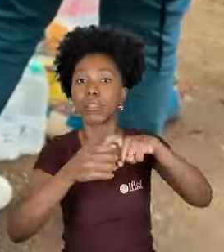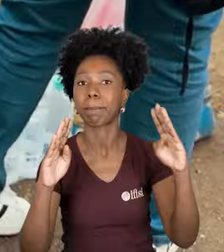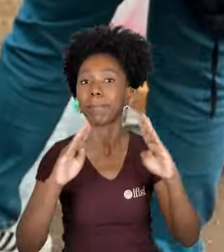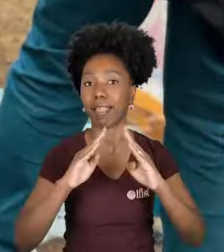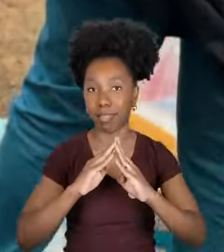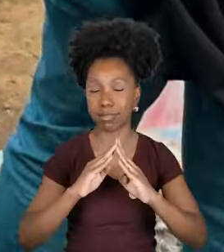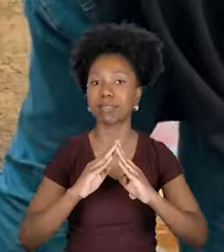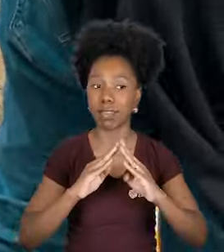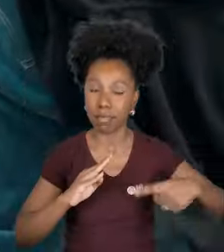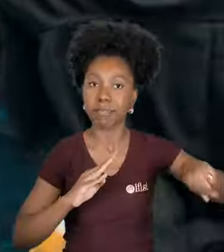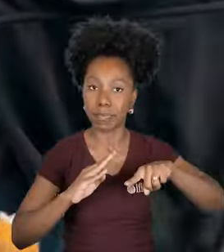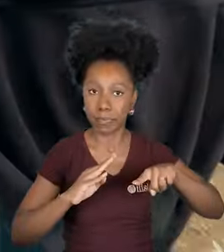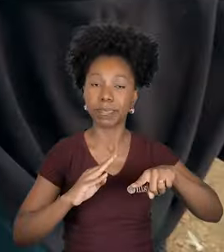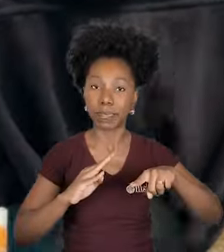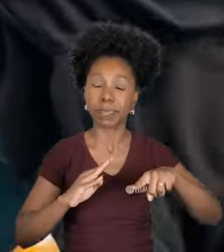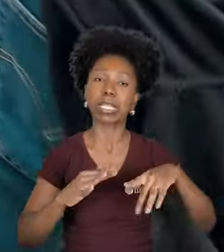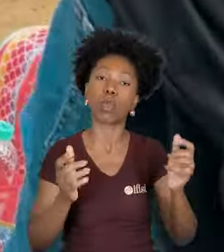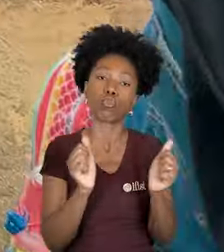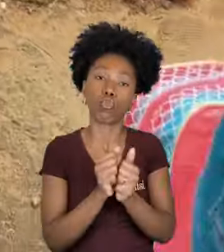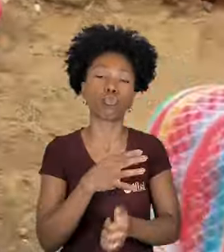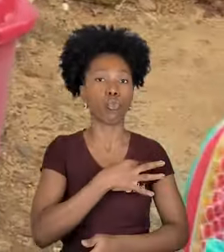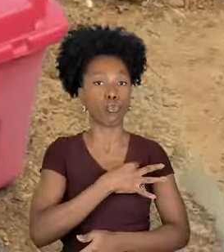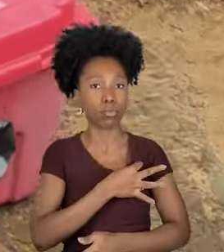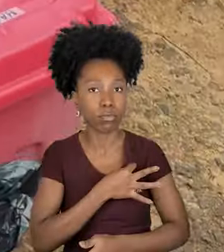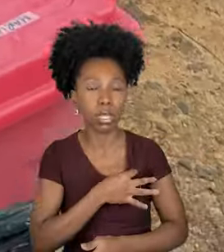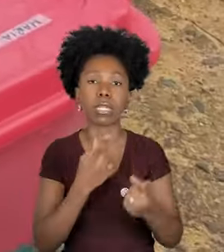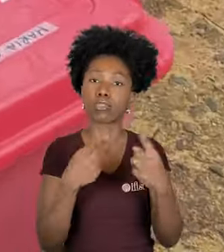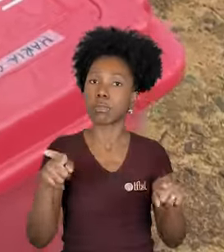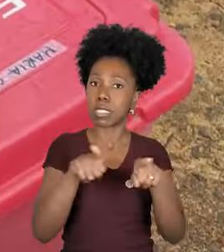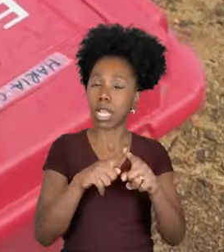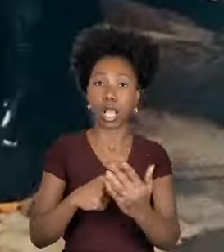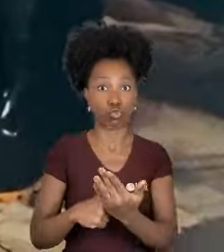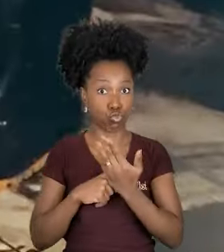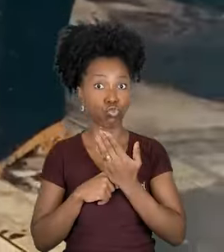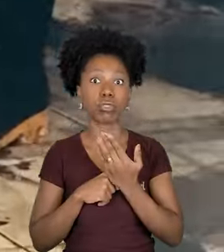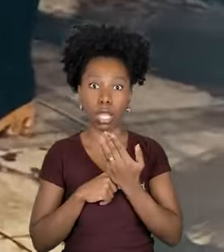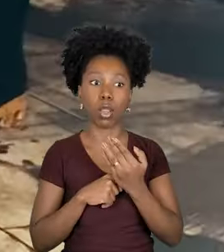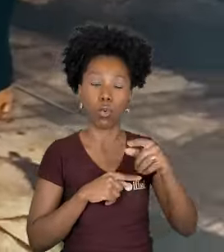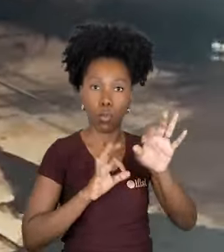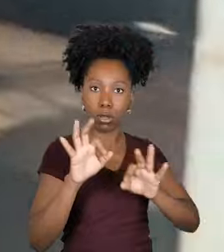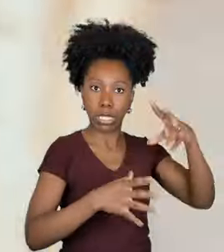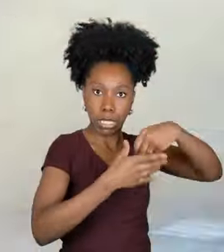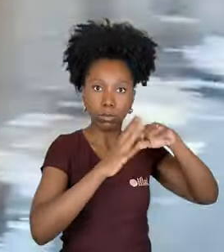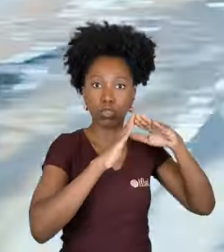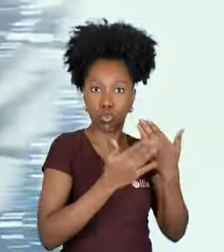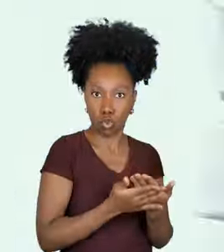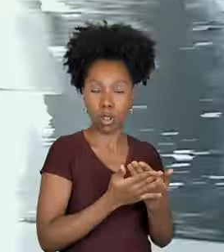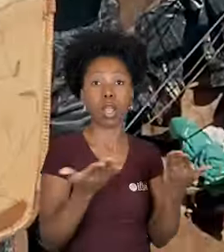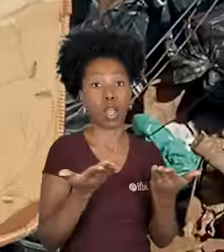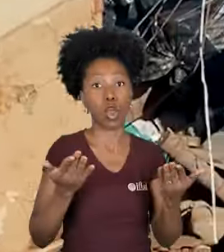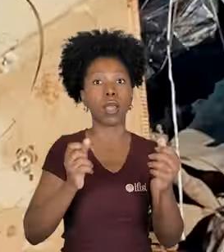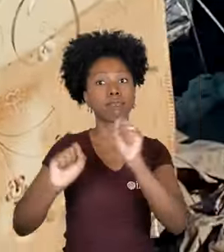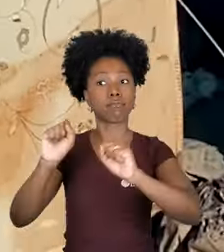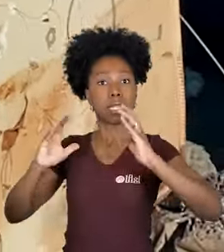na qual a gente, junto com voluntárias e com as parceiras que nos ajudaram a tocar o abrigo aqui,